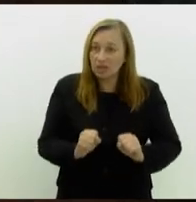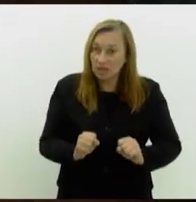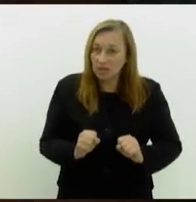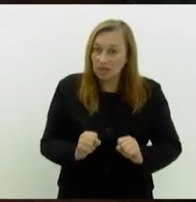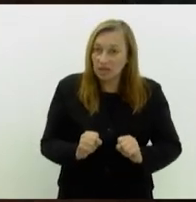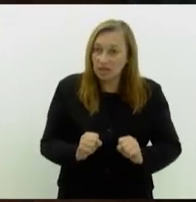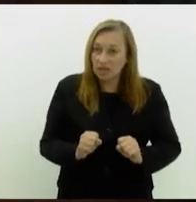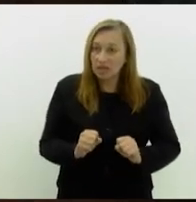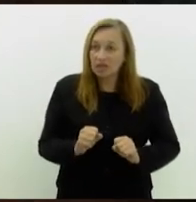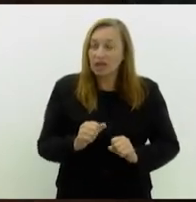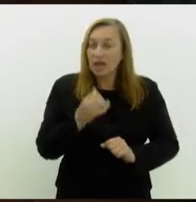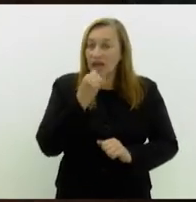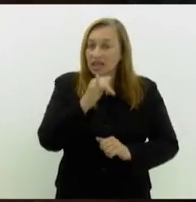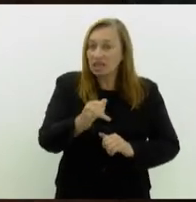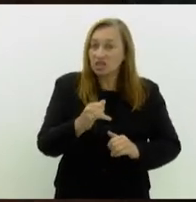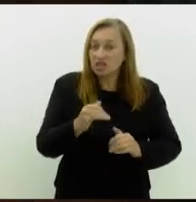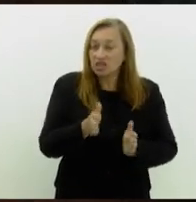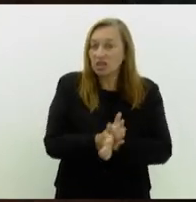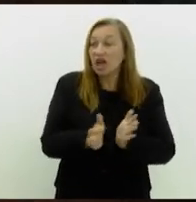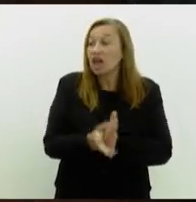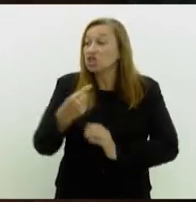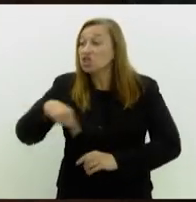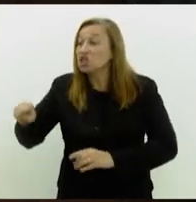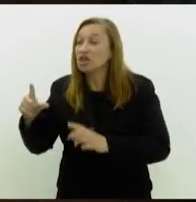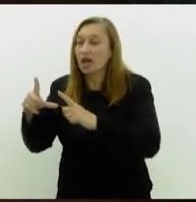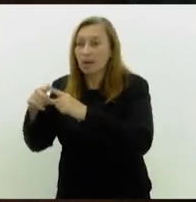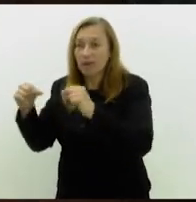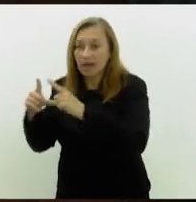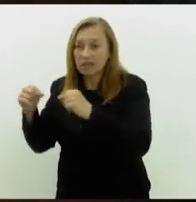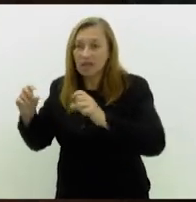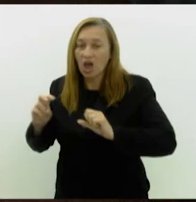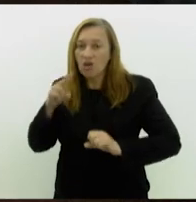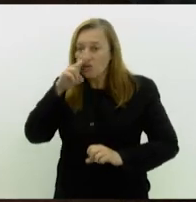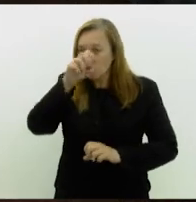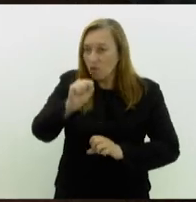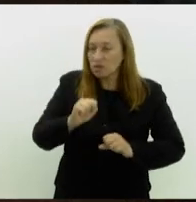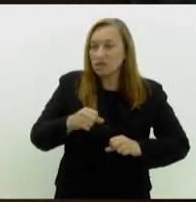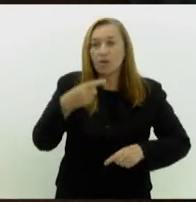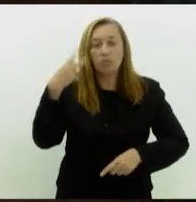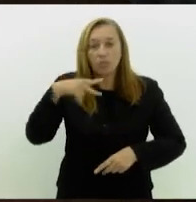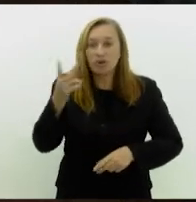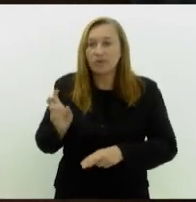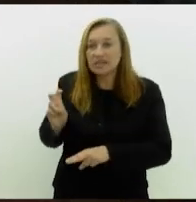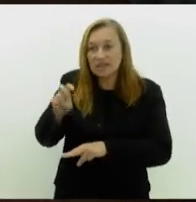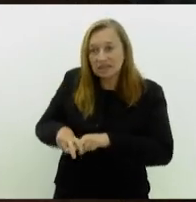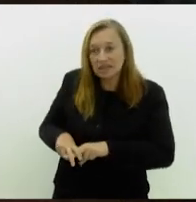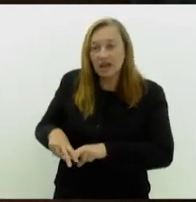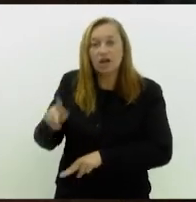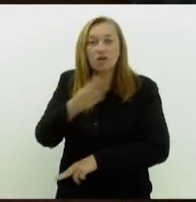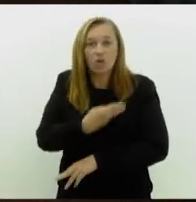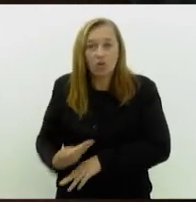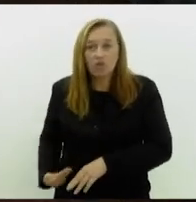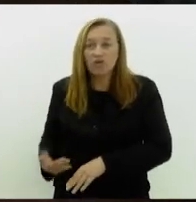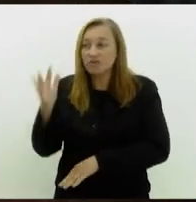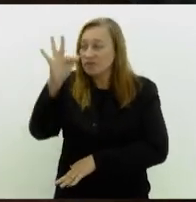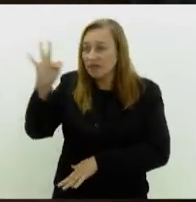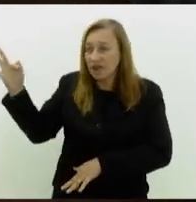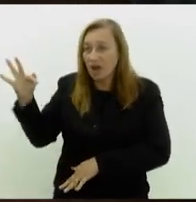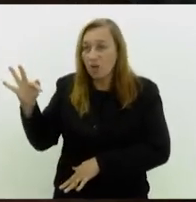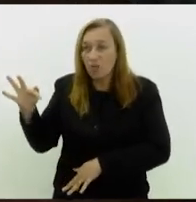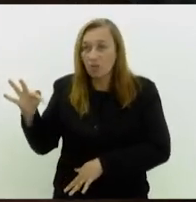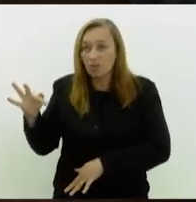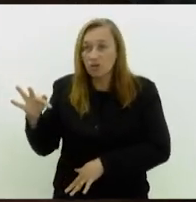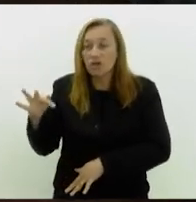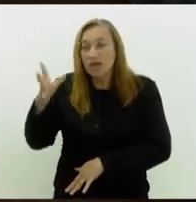ludibriar os senhores indo à Brasília usando a sua força política para sentar com o governo federal e tentar